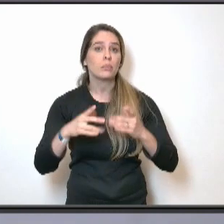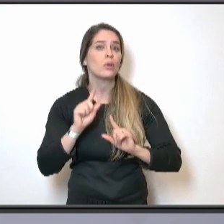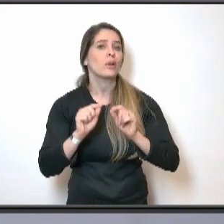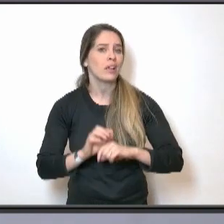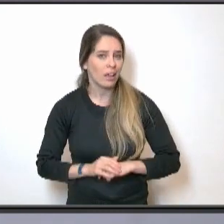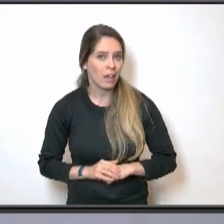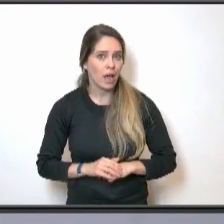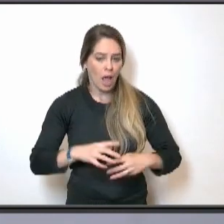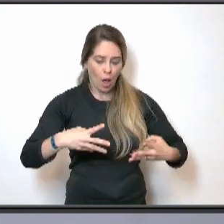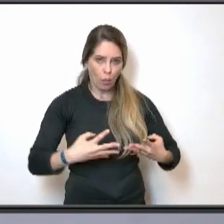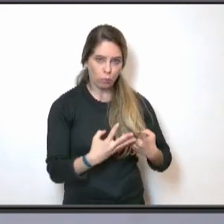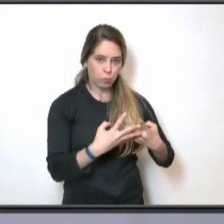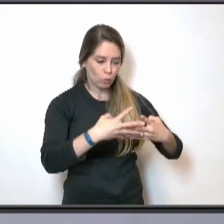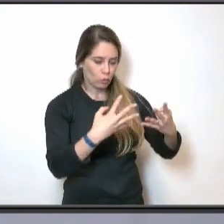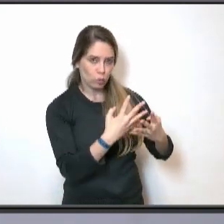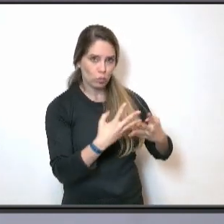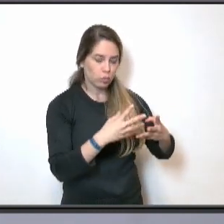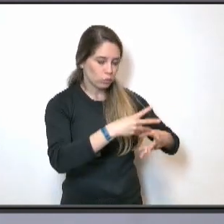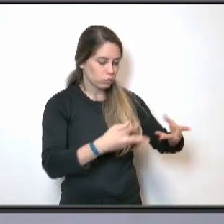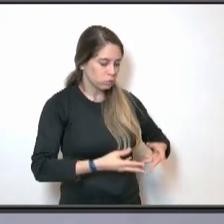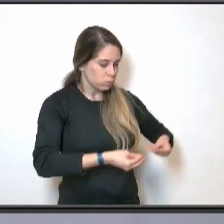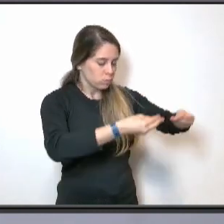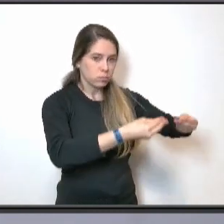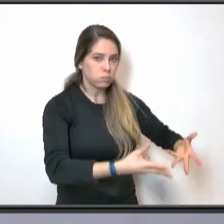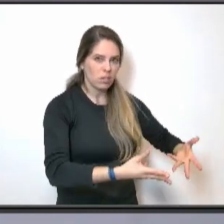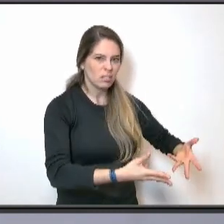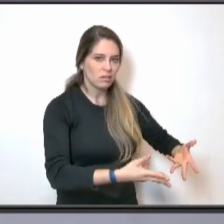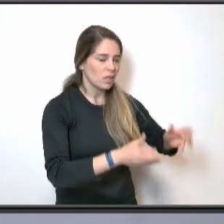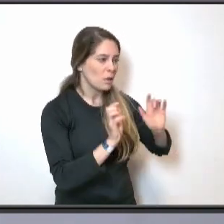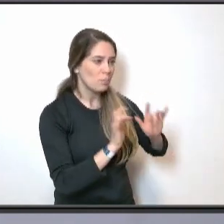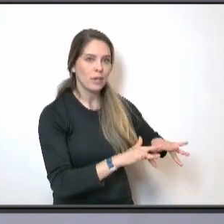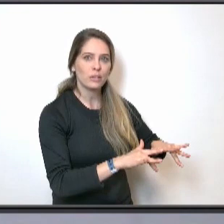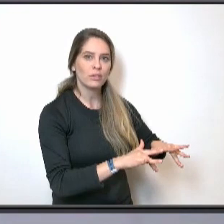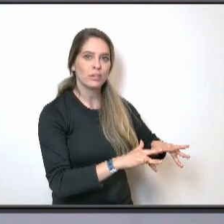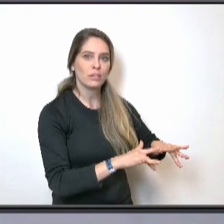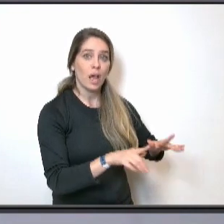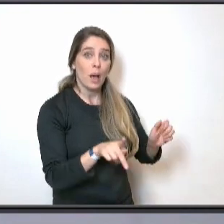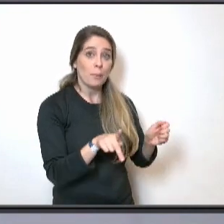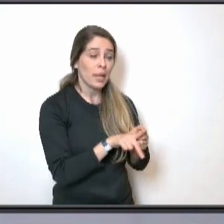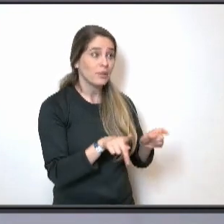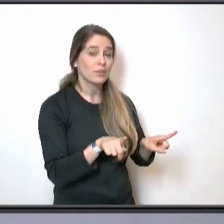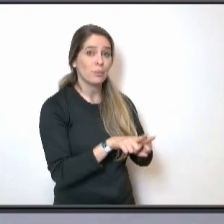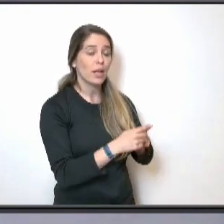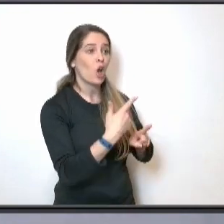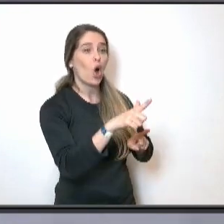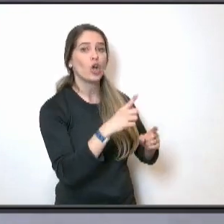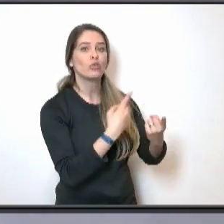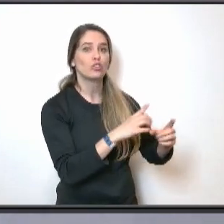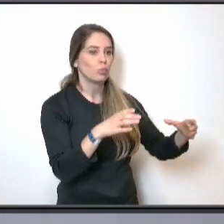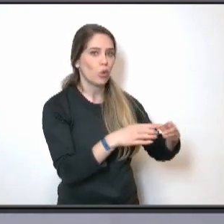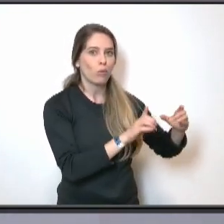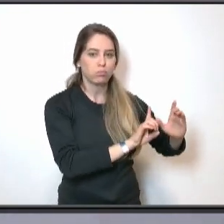as redes, não só Pedro, mas aqueles outros discípulos seguiram Jesus. Aí o que Jesus faz agora?